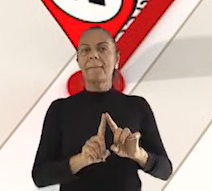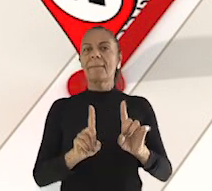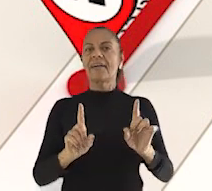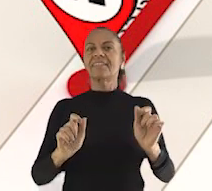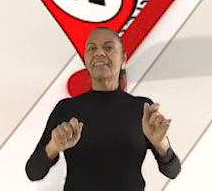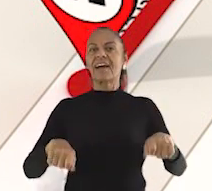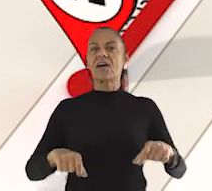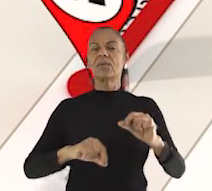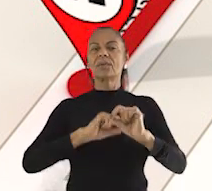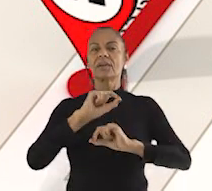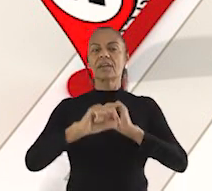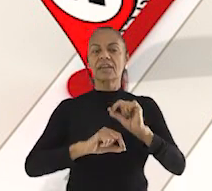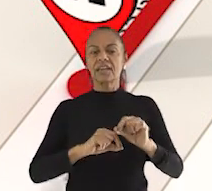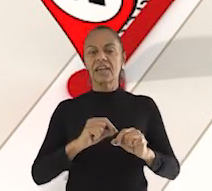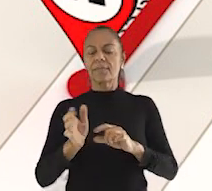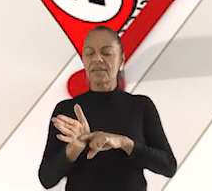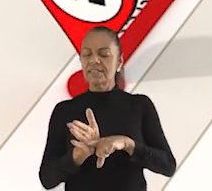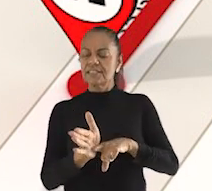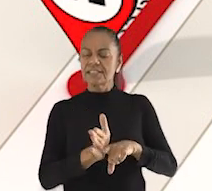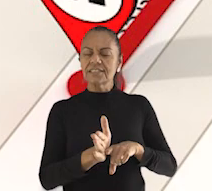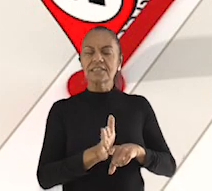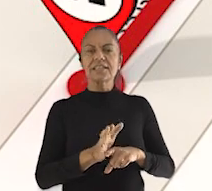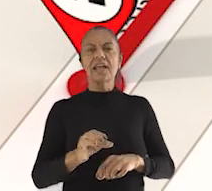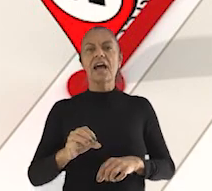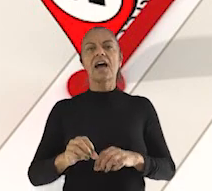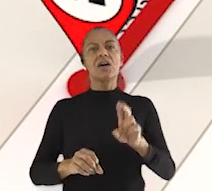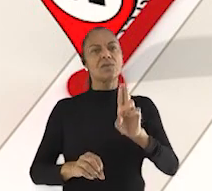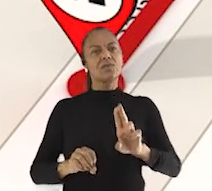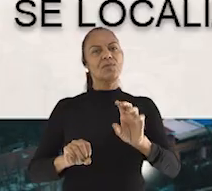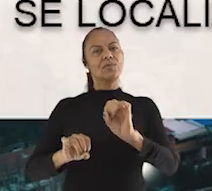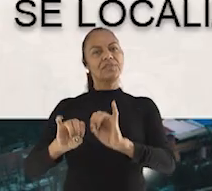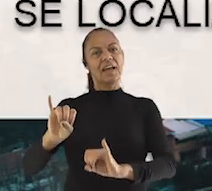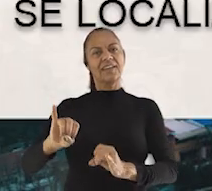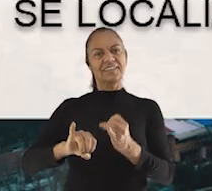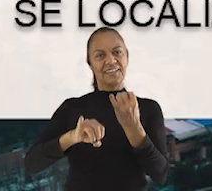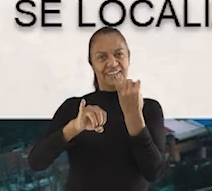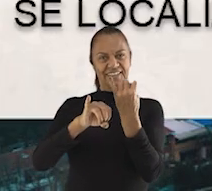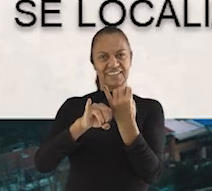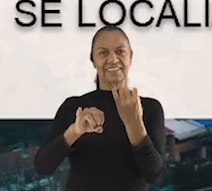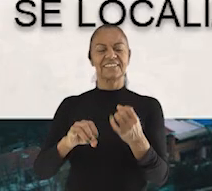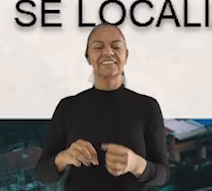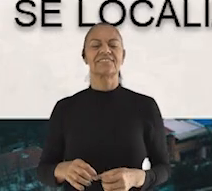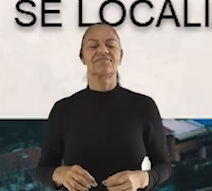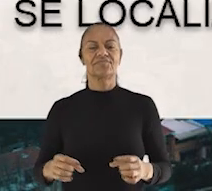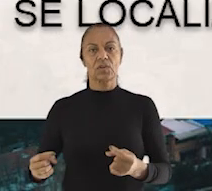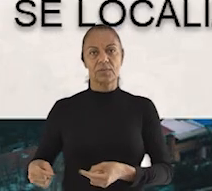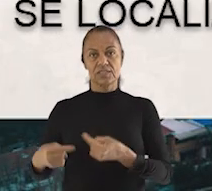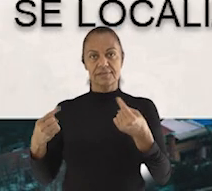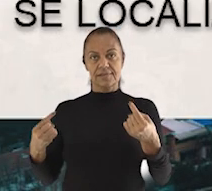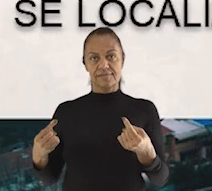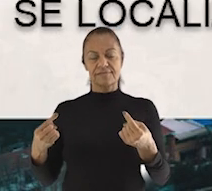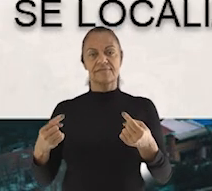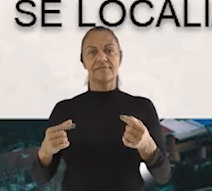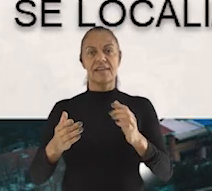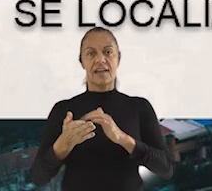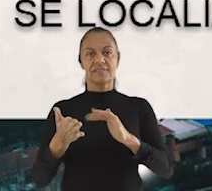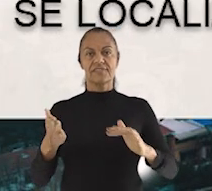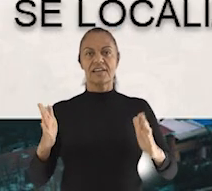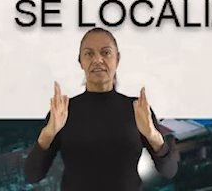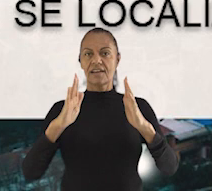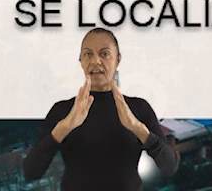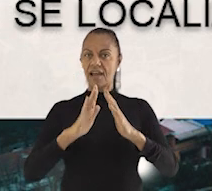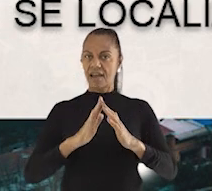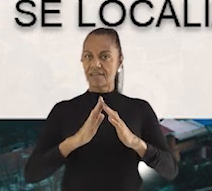podemos pesquisar endereços e localizações usando a internet. Como desafio e atividade para fazer em